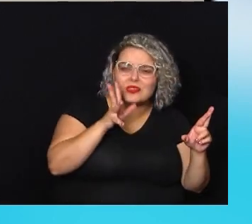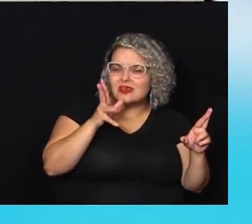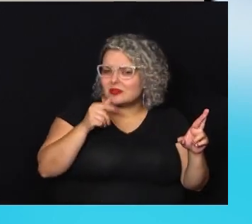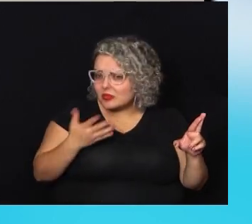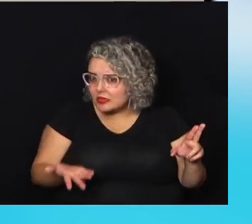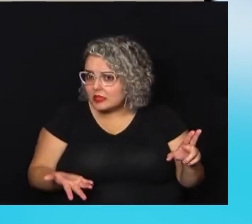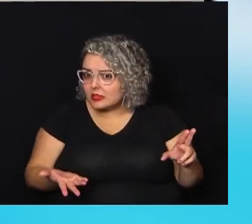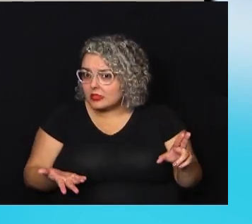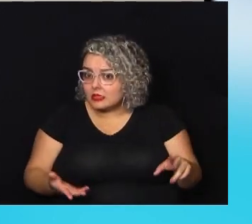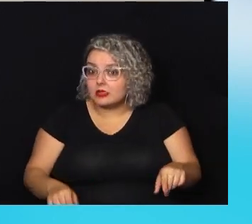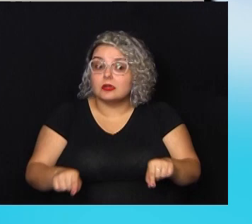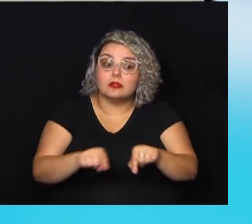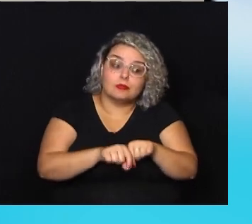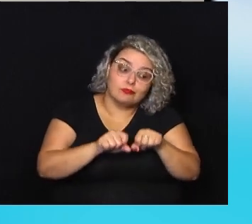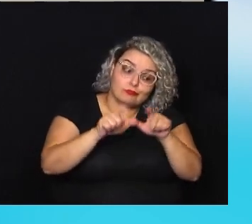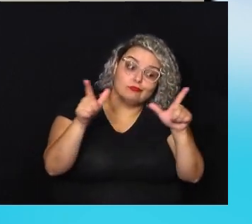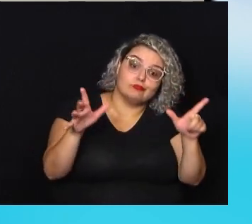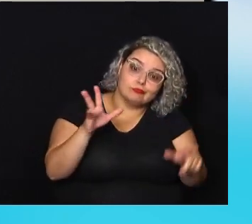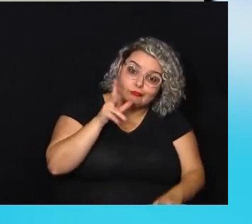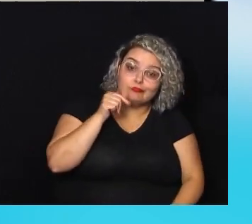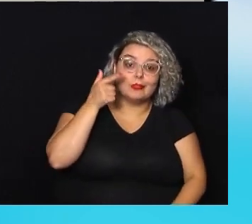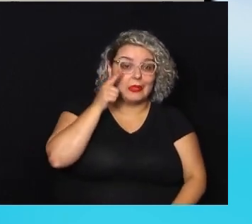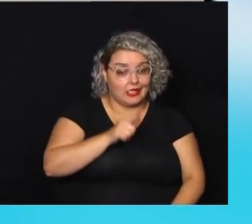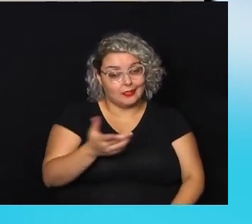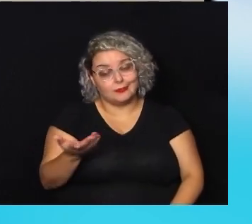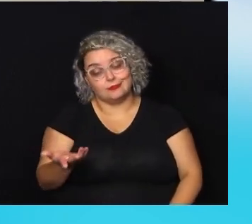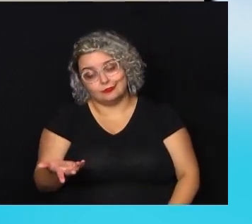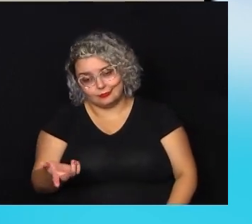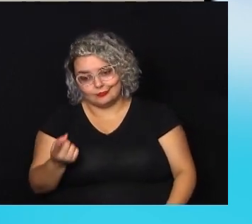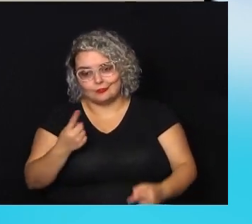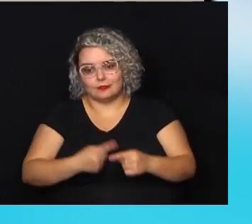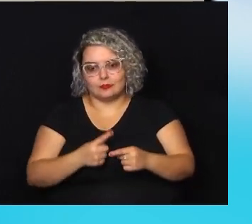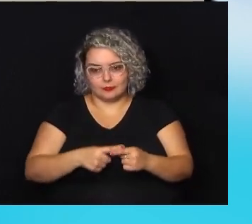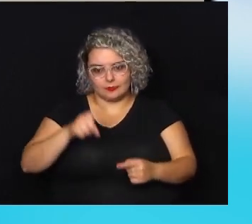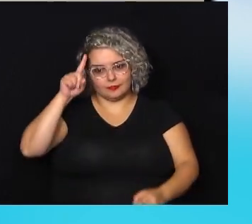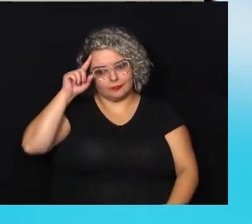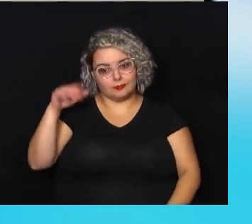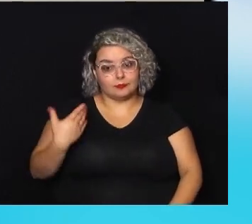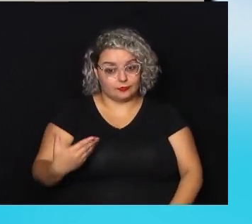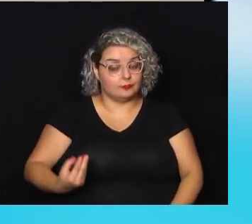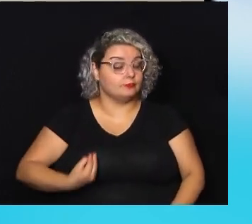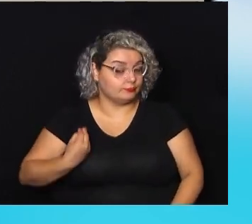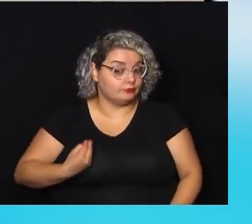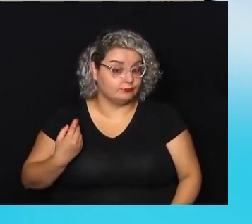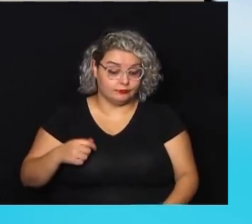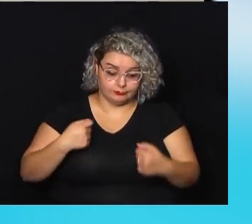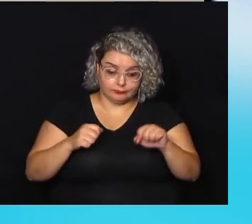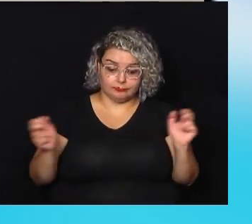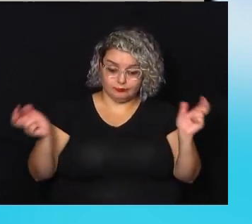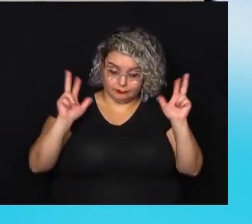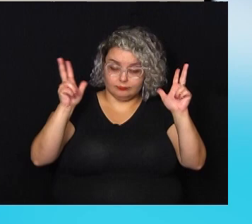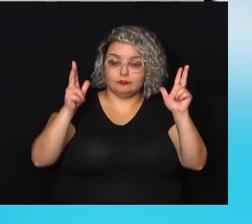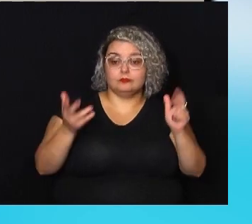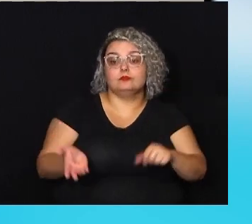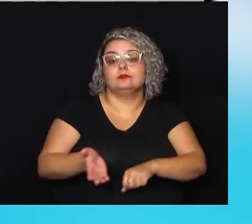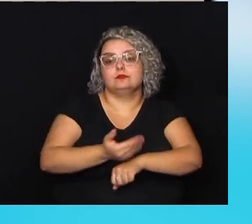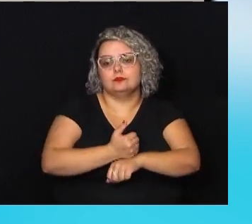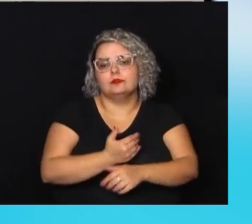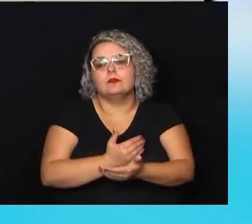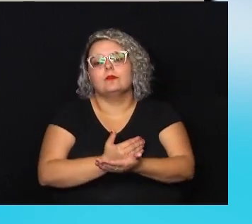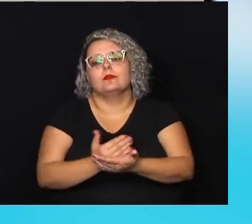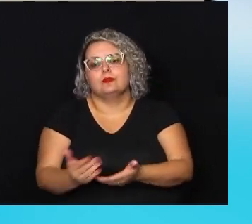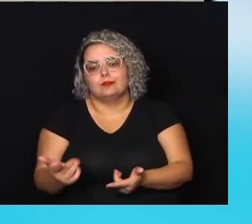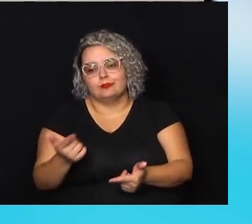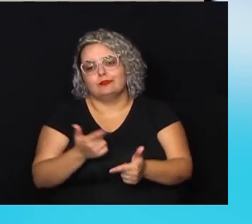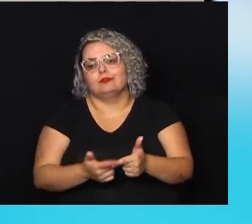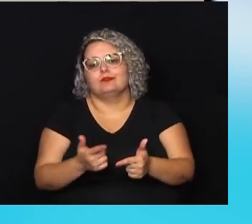mais tarde, mas precisando, por isso, acordar mais tarde, só que não consegue porque tem a rotina diária de vida,